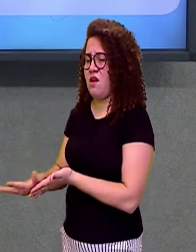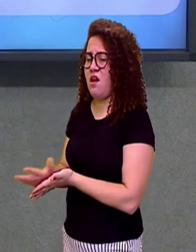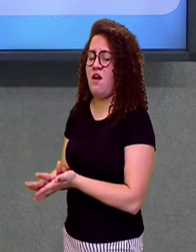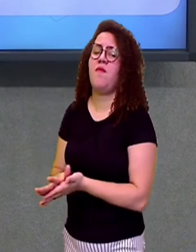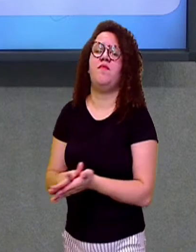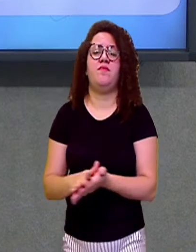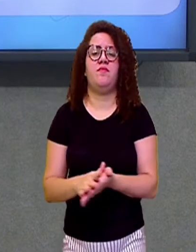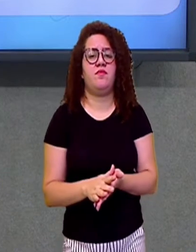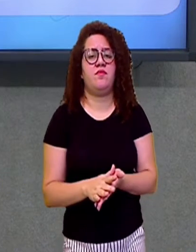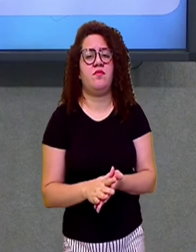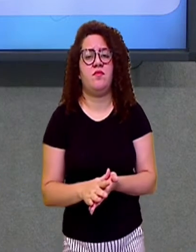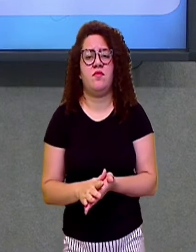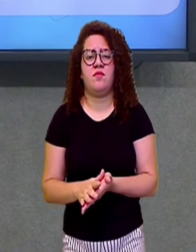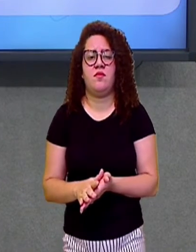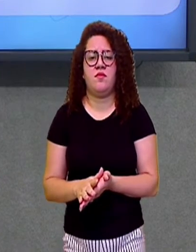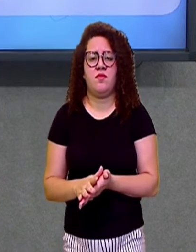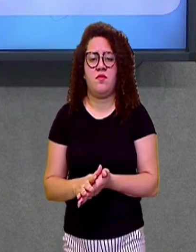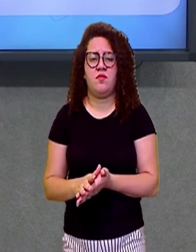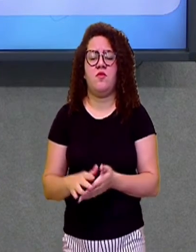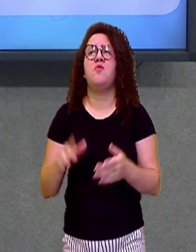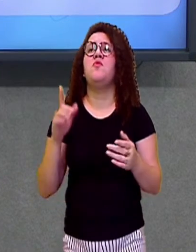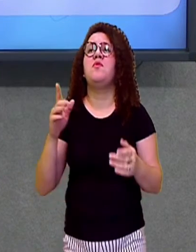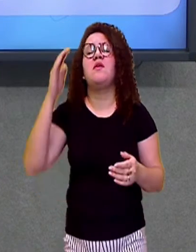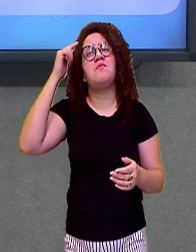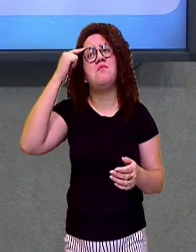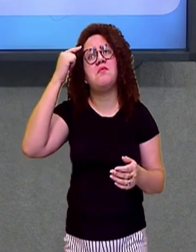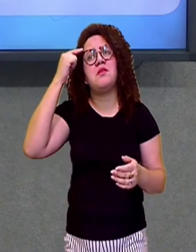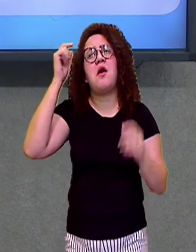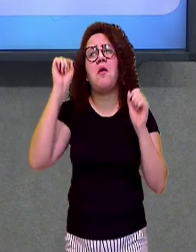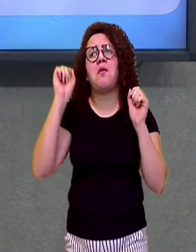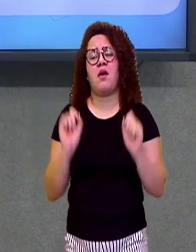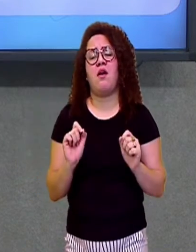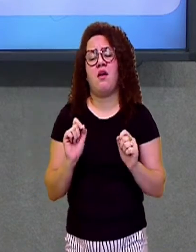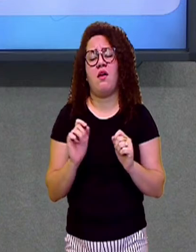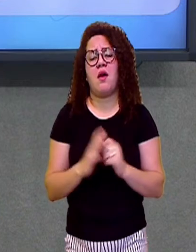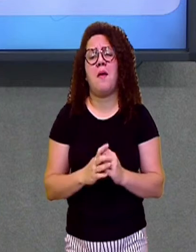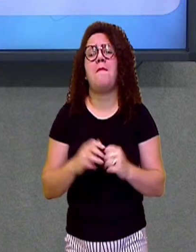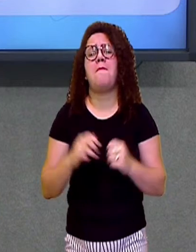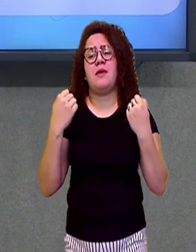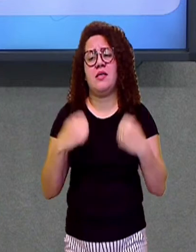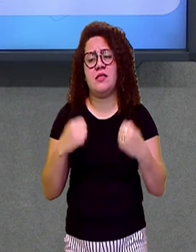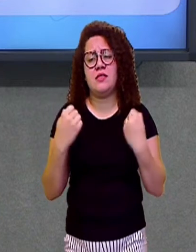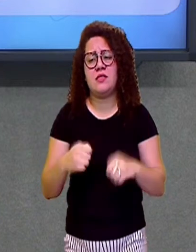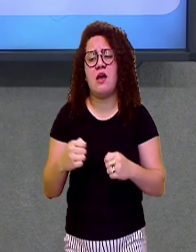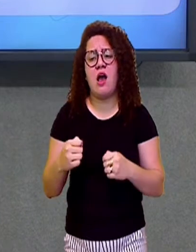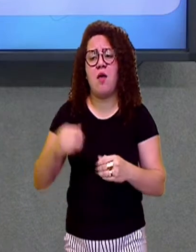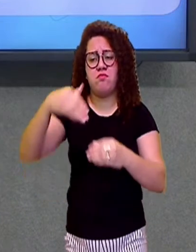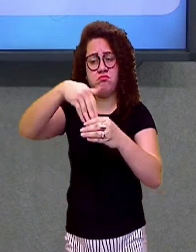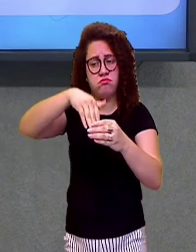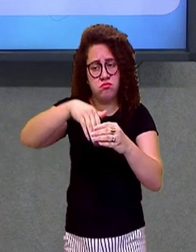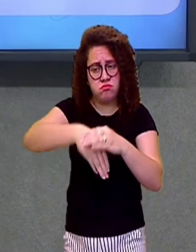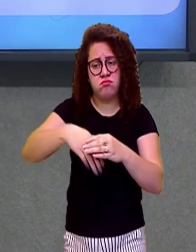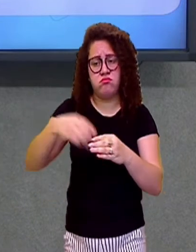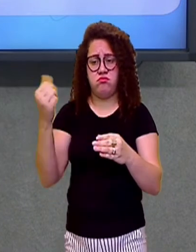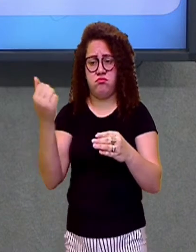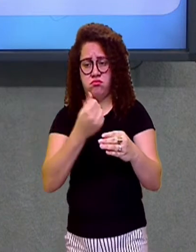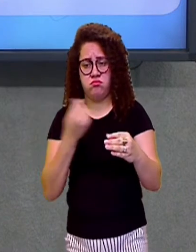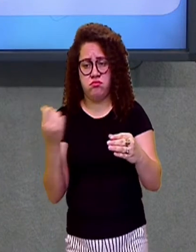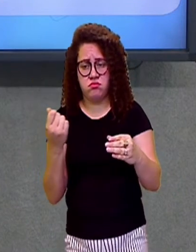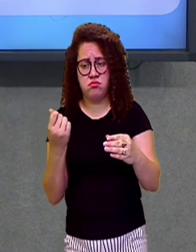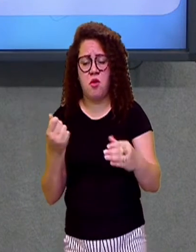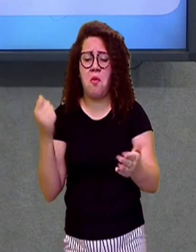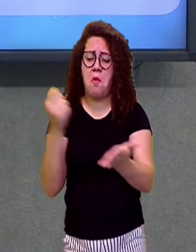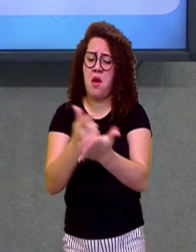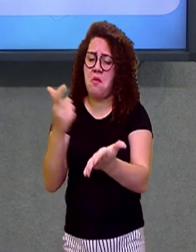que que a gente, essa conclusão que a gente tira aqui, que a gente tem que controlar os gastos, né? Não ir comprando,